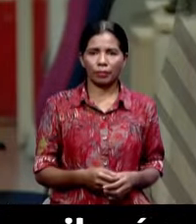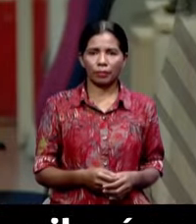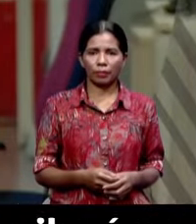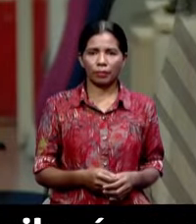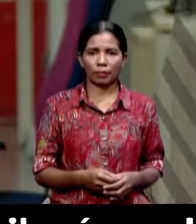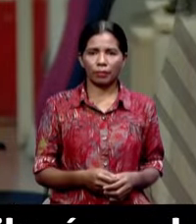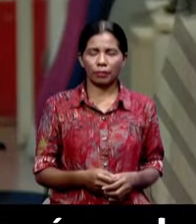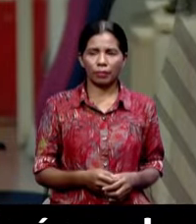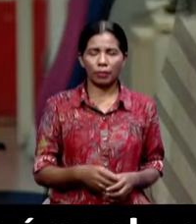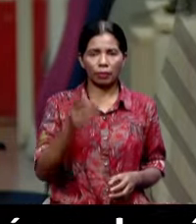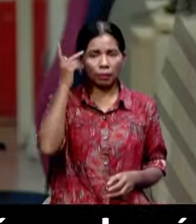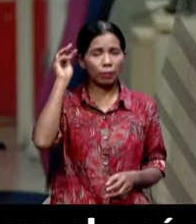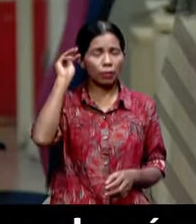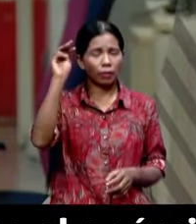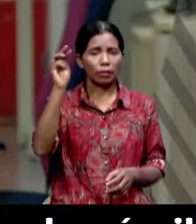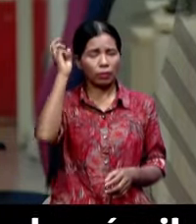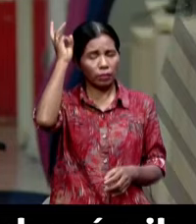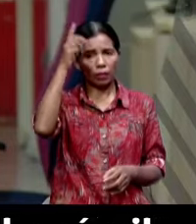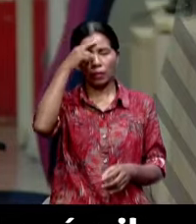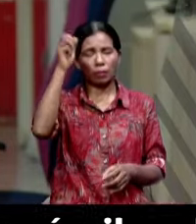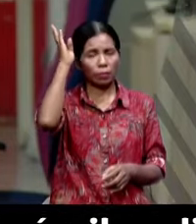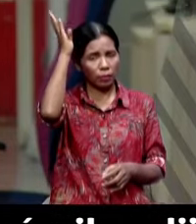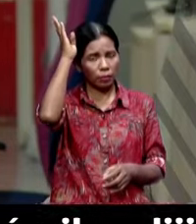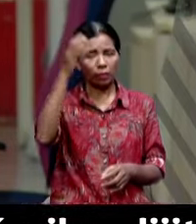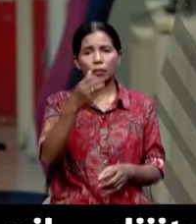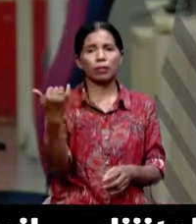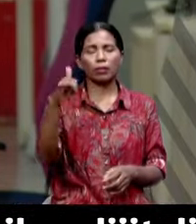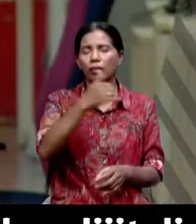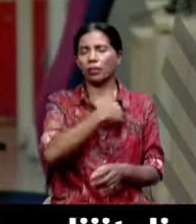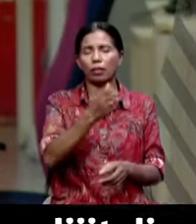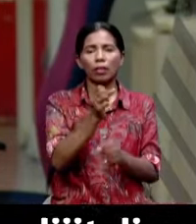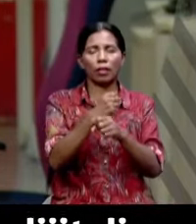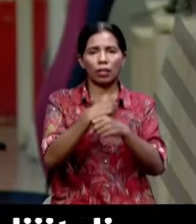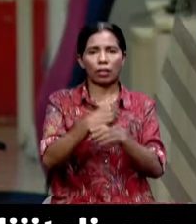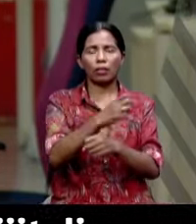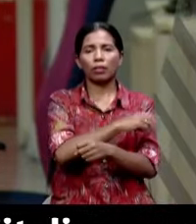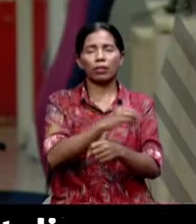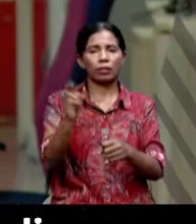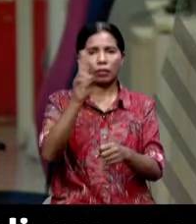Primeiro-ministro Triste também bispo Sira Sirauhari Universidade de Filosofia Iha Soibada.